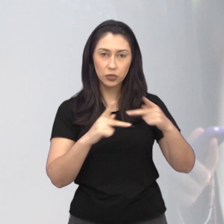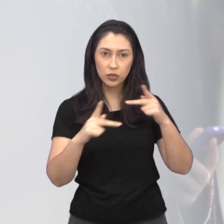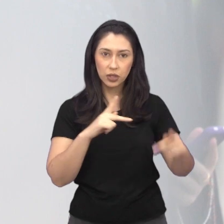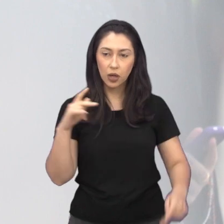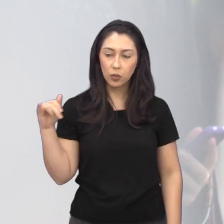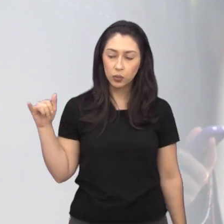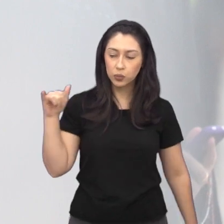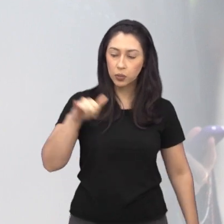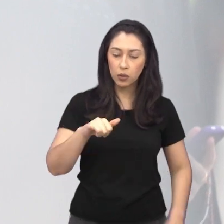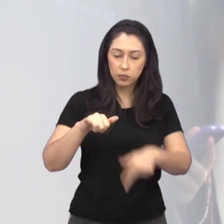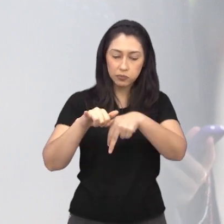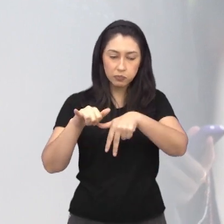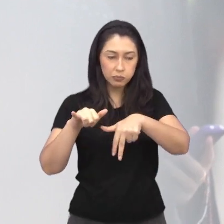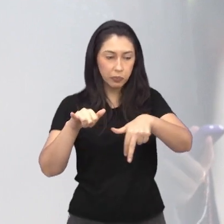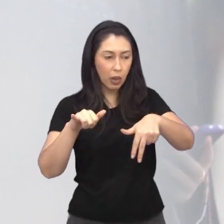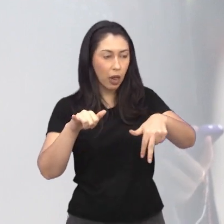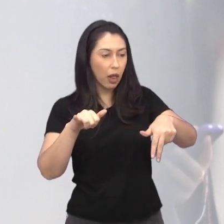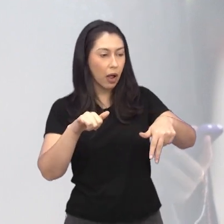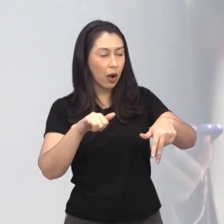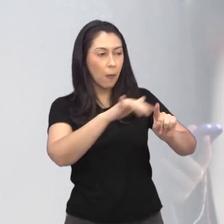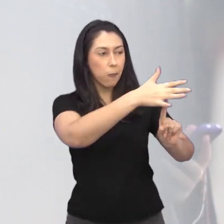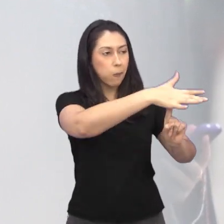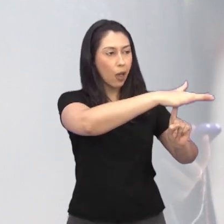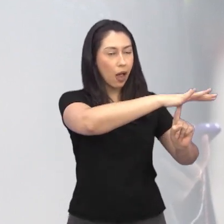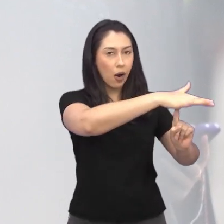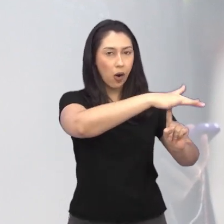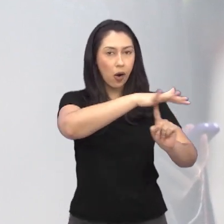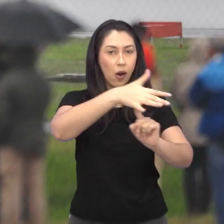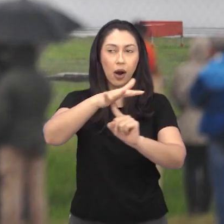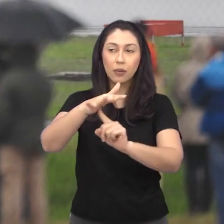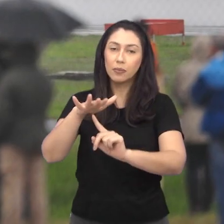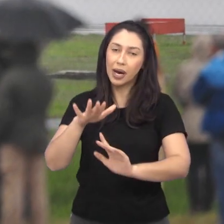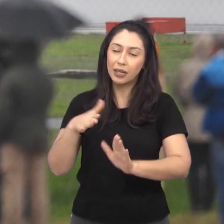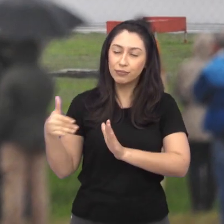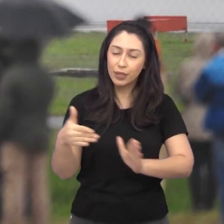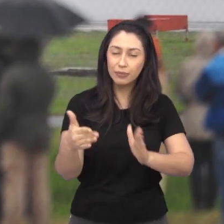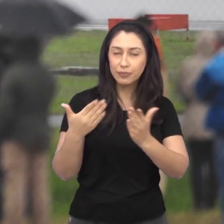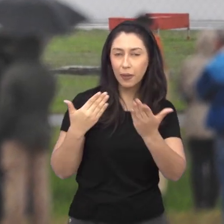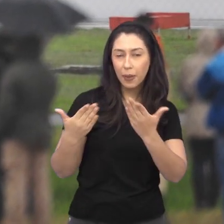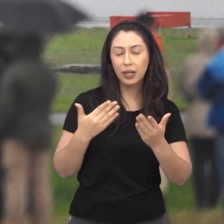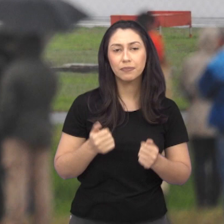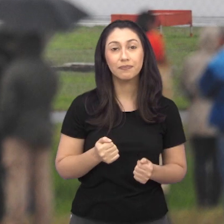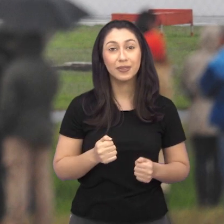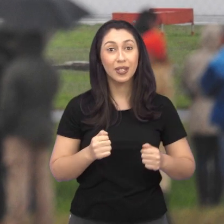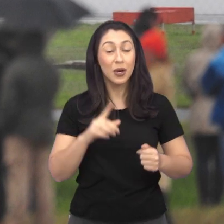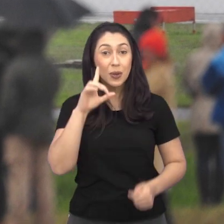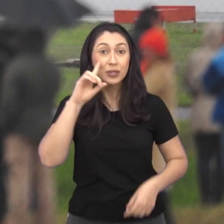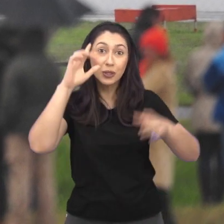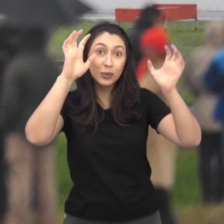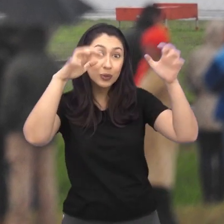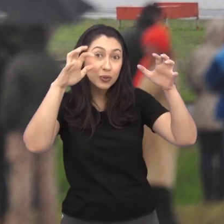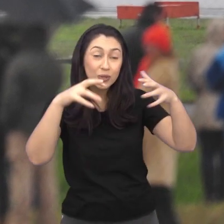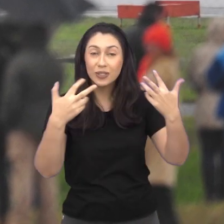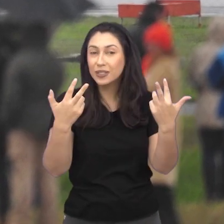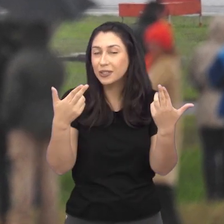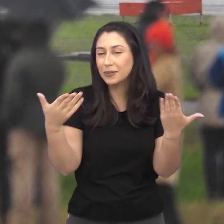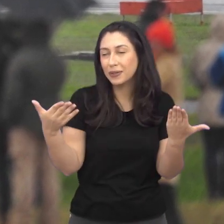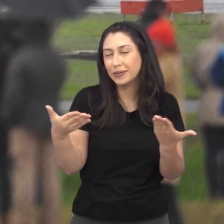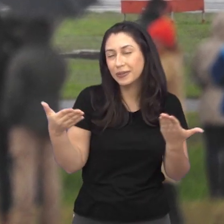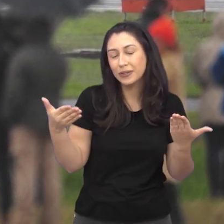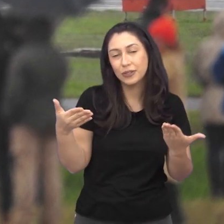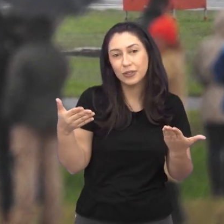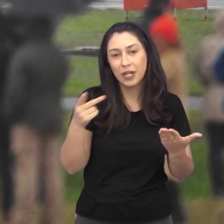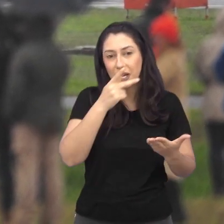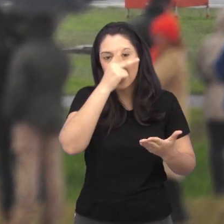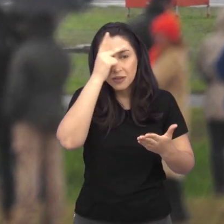naquela caminhada a gente pôde trocar algumas palavras que eu nunca vou esquecer. Era um dia chuvoso também, como hoje, né? Tá chovendo